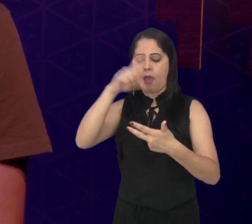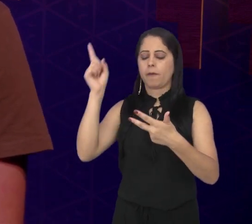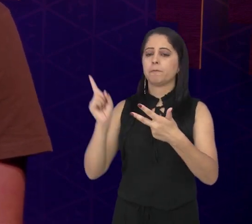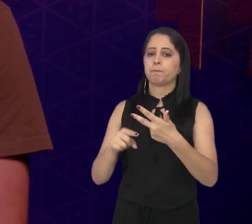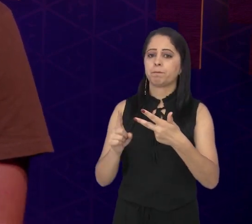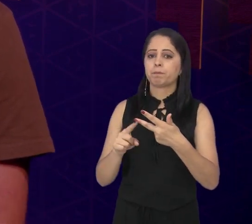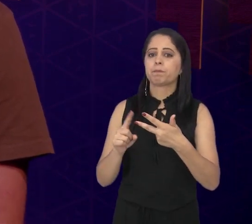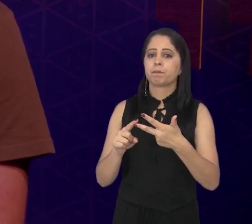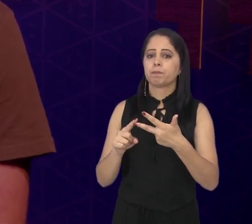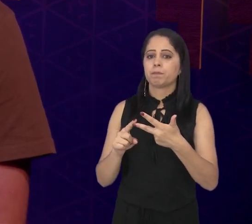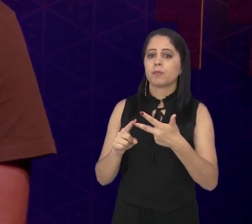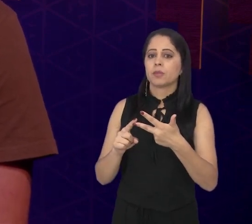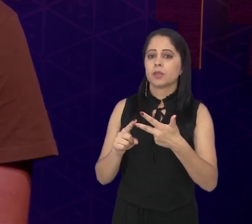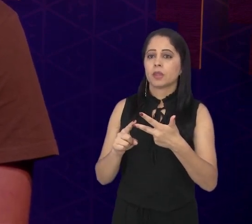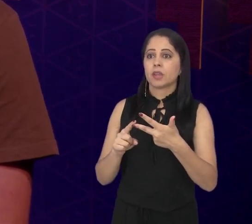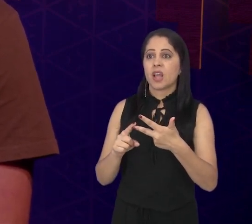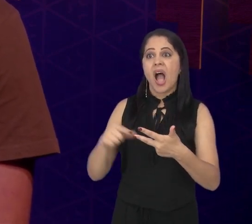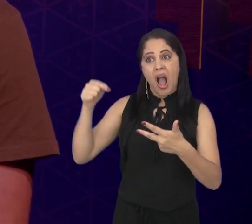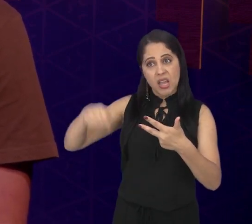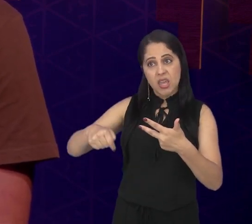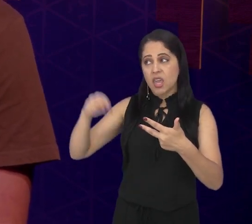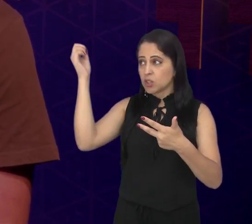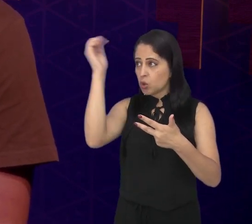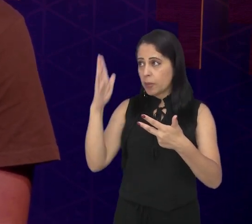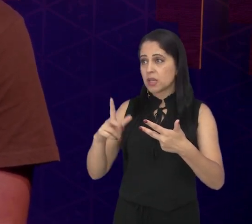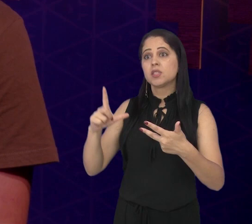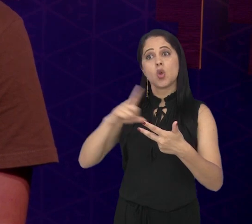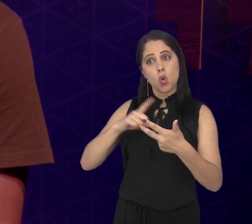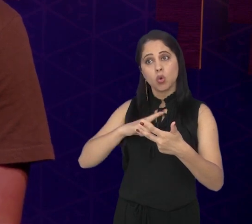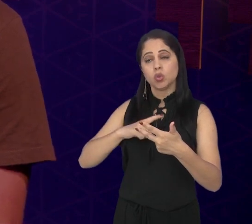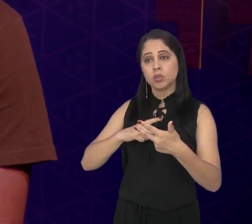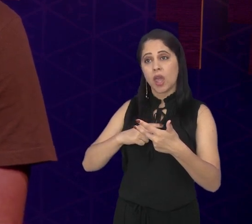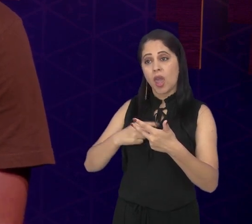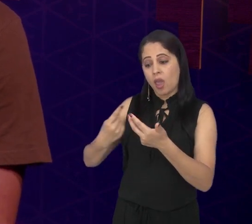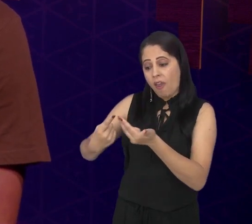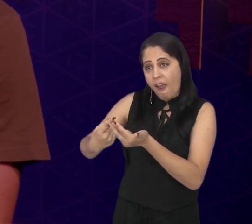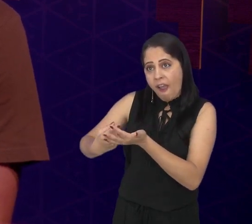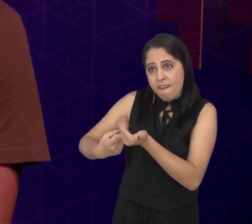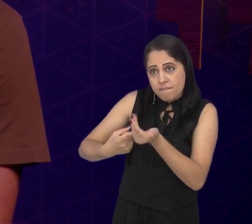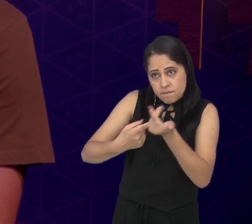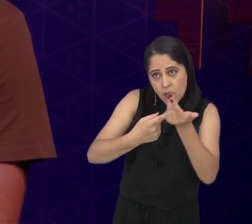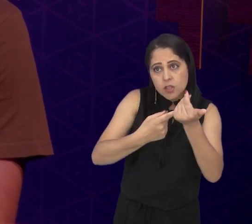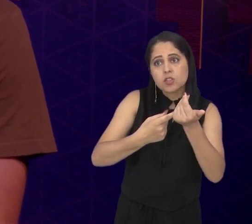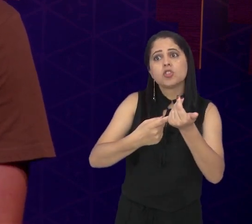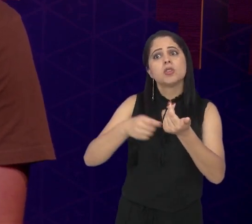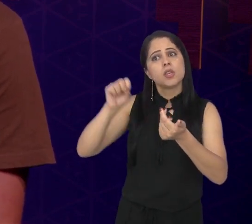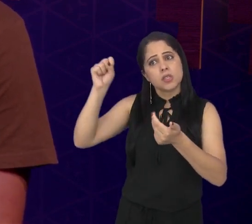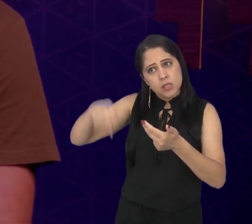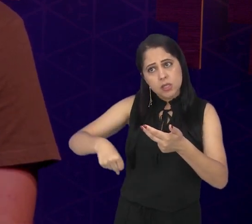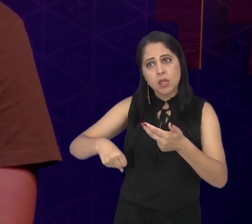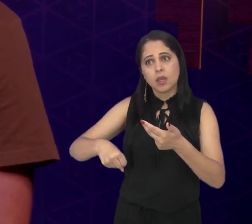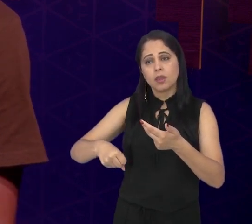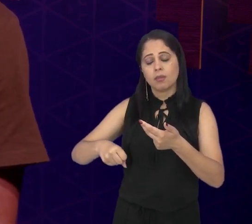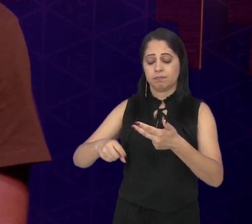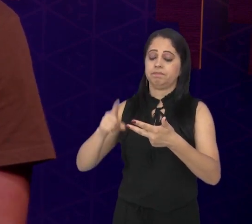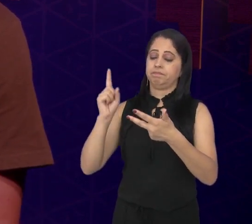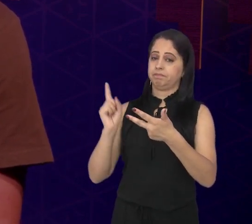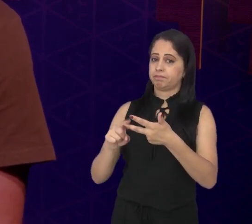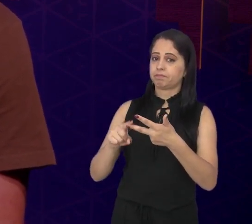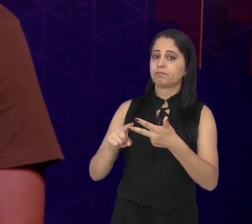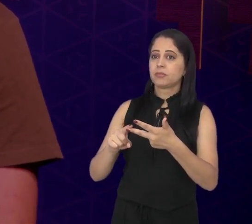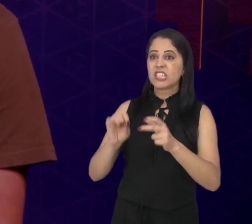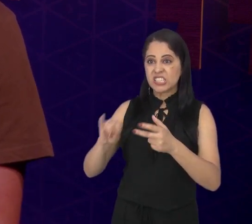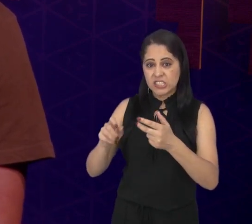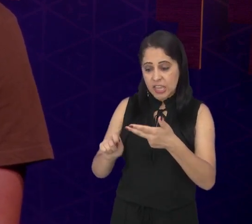tal. A gente tem polos tecnológicos aqui, sim, que se receberem investimentos, eles vão explodir